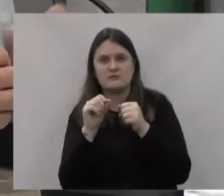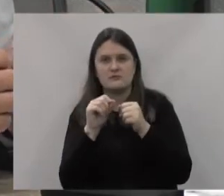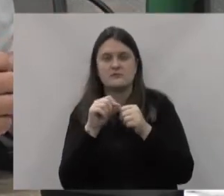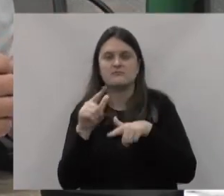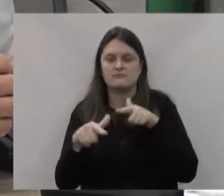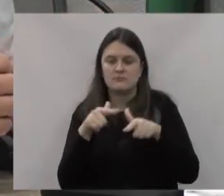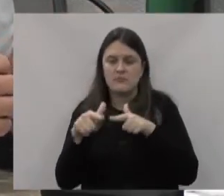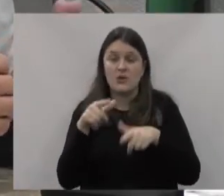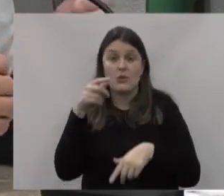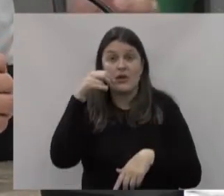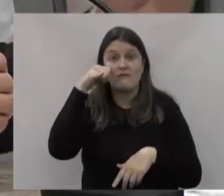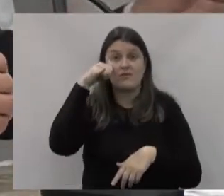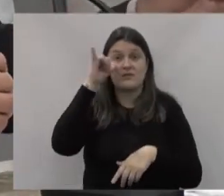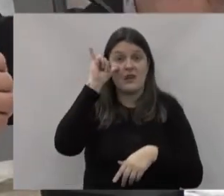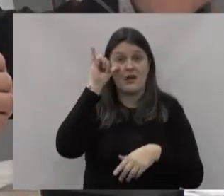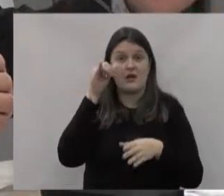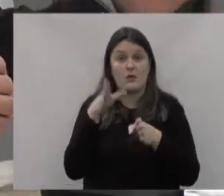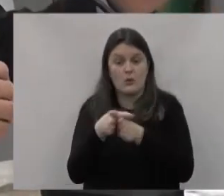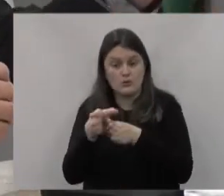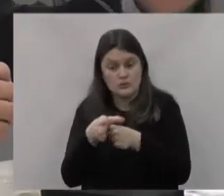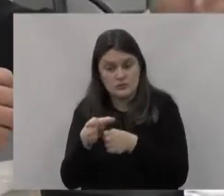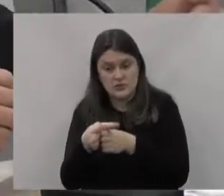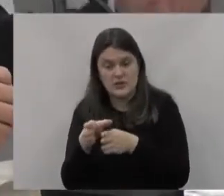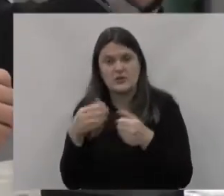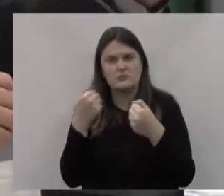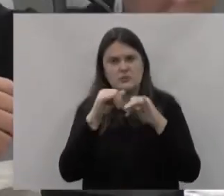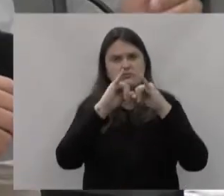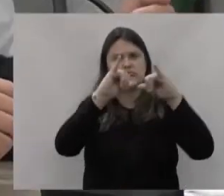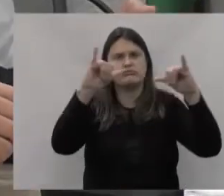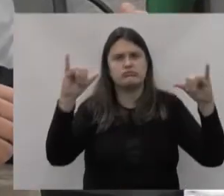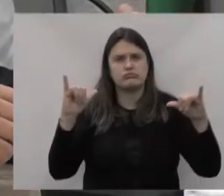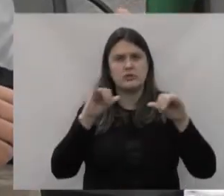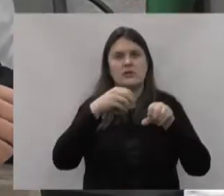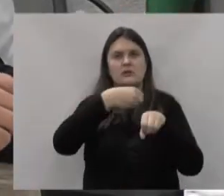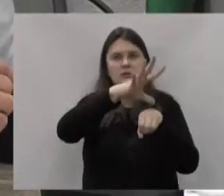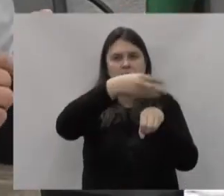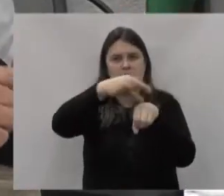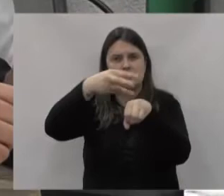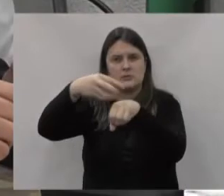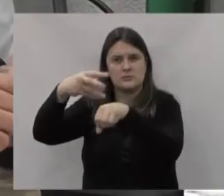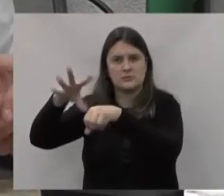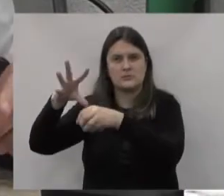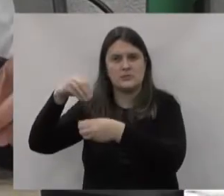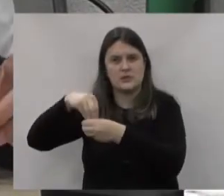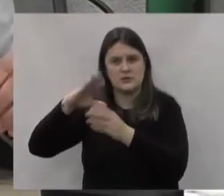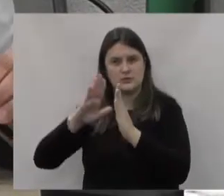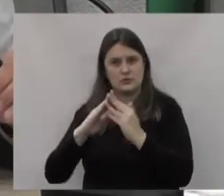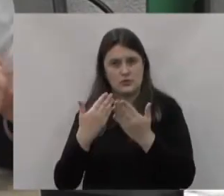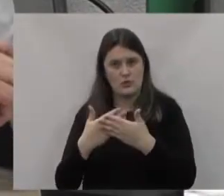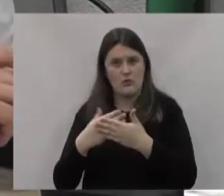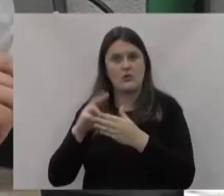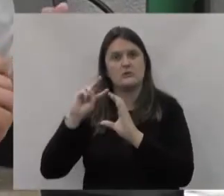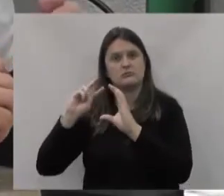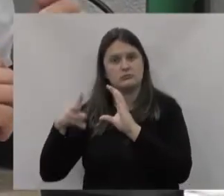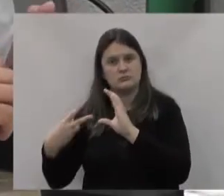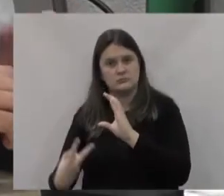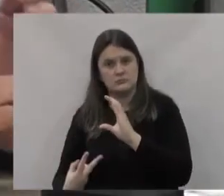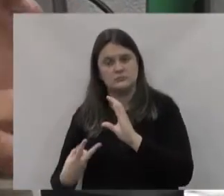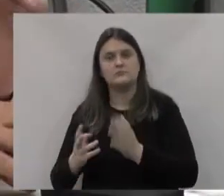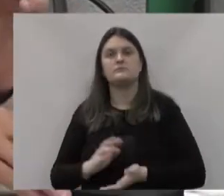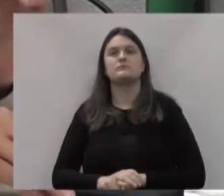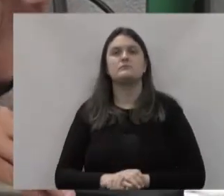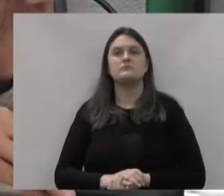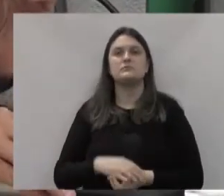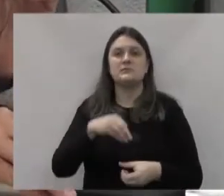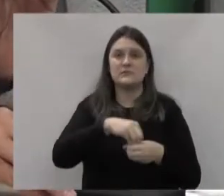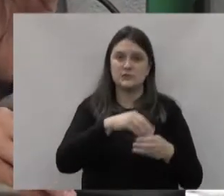de prevenção e também de divulgação e levar as informações nas escolas, na Câmara de Vereadores,